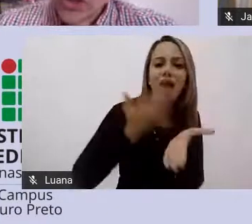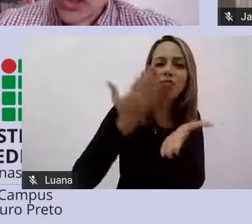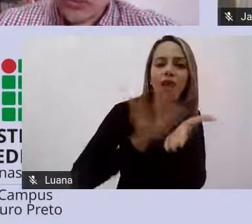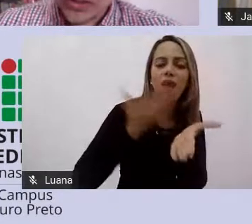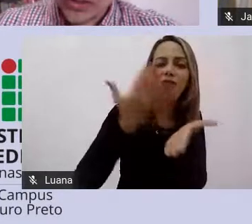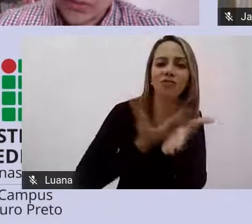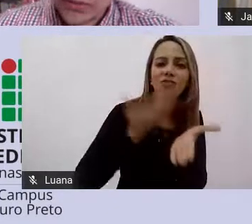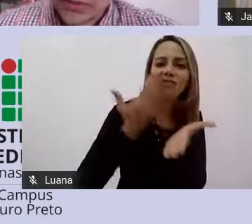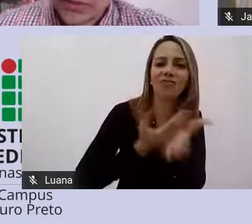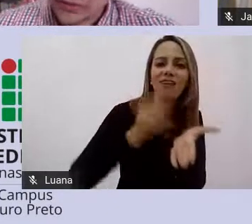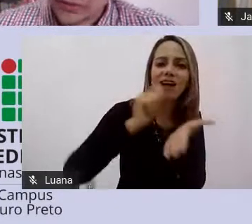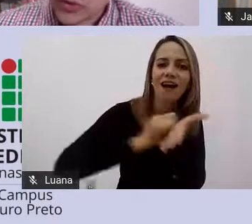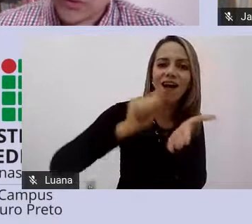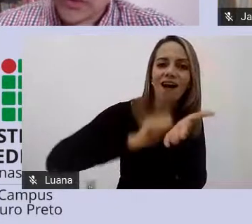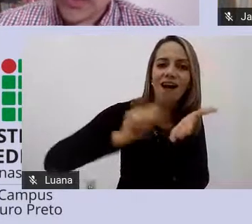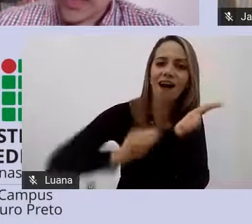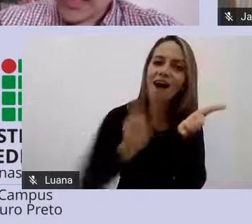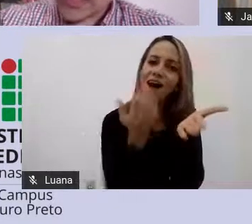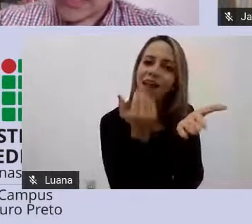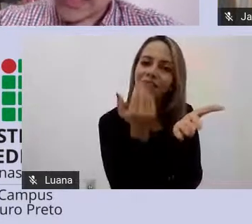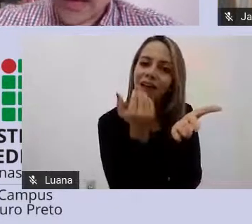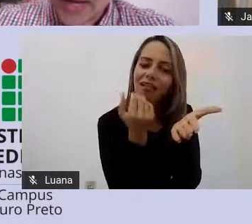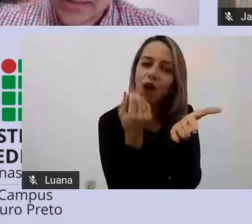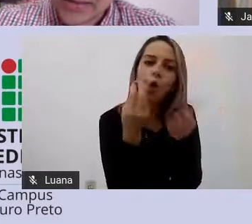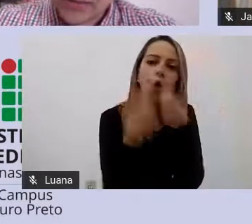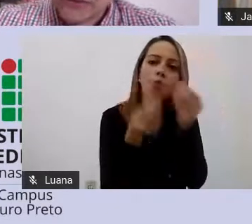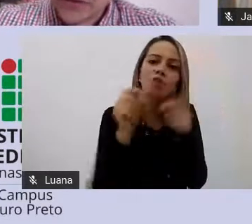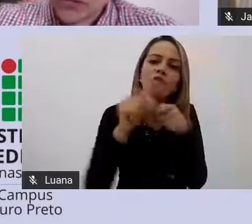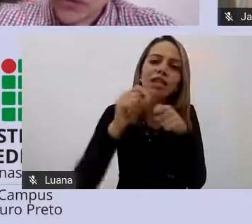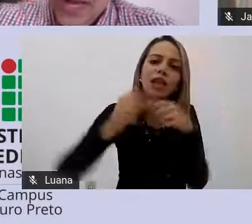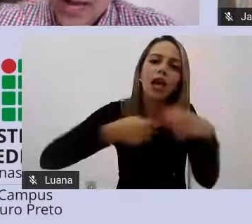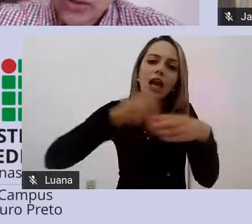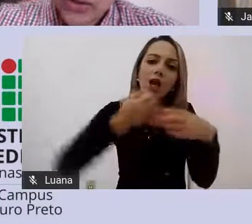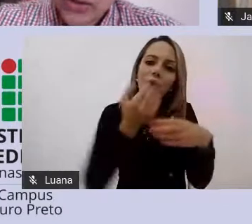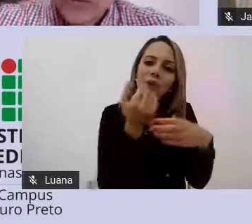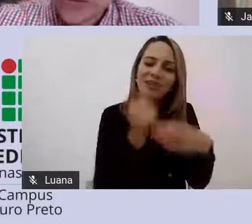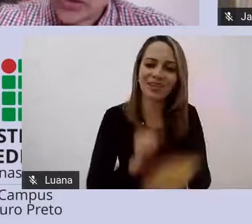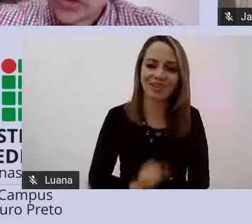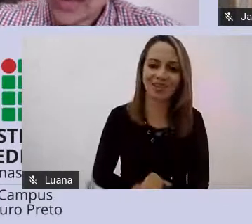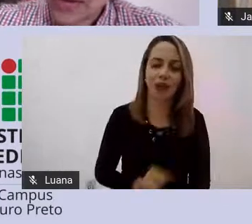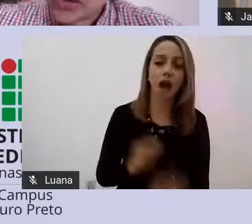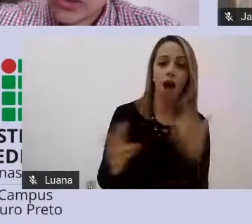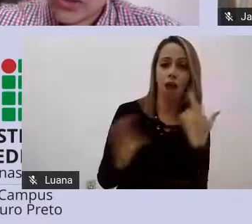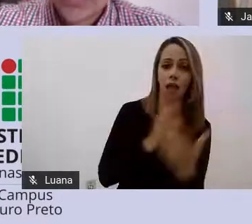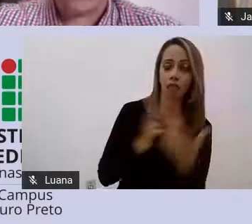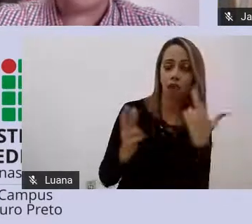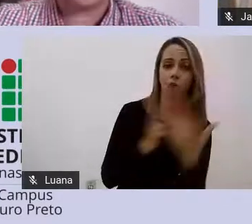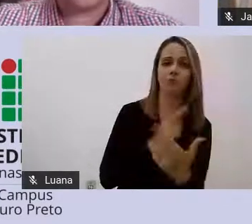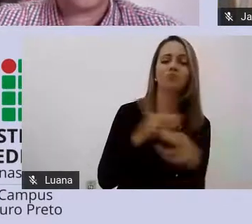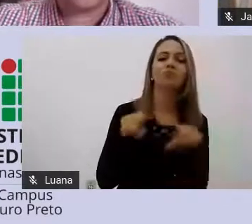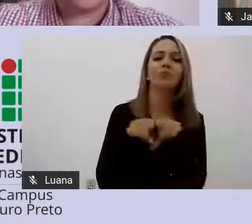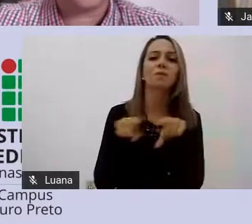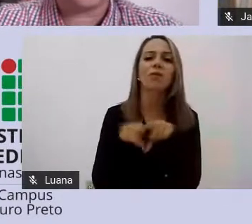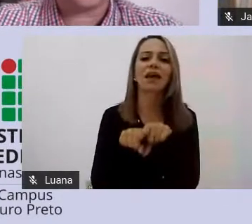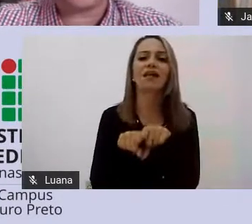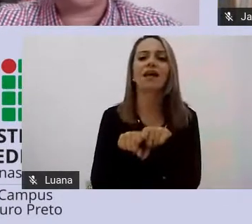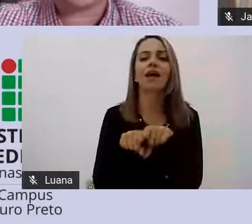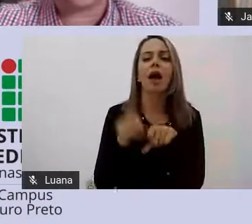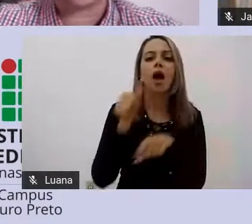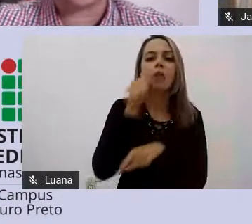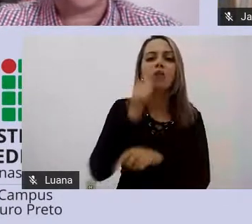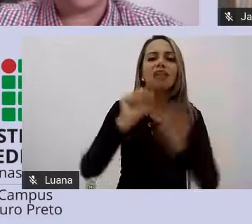Não é? Achei muito legal quando ela falou sobre a relação da fecundidade e da fertilidade da mulher com a cozinha e